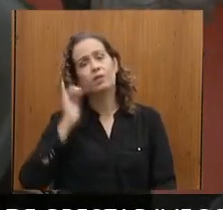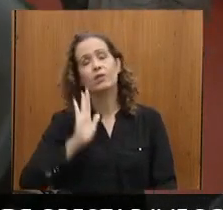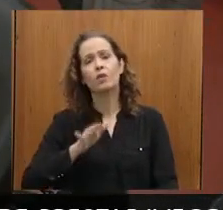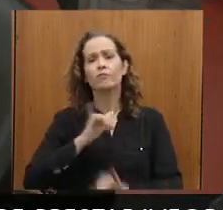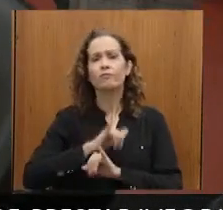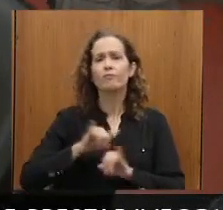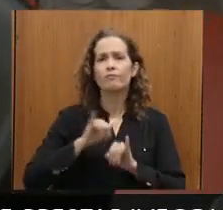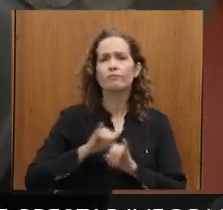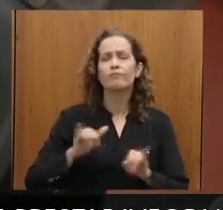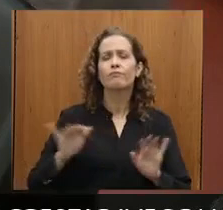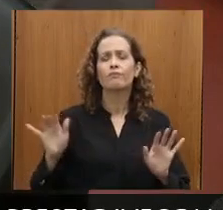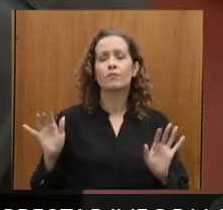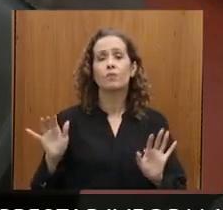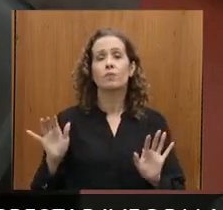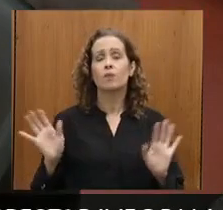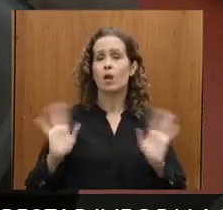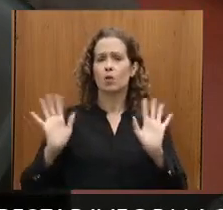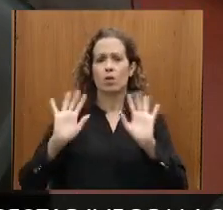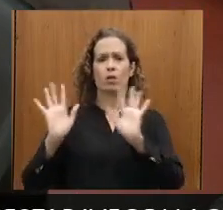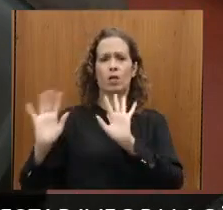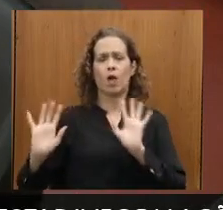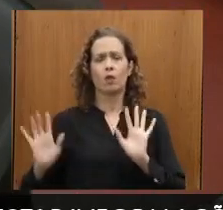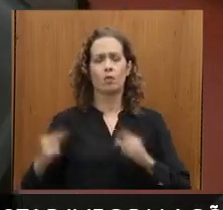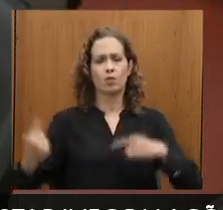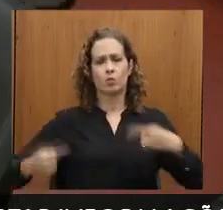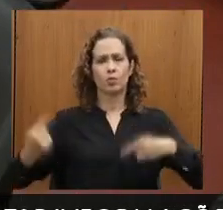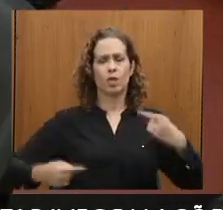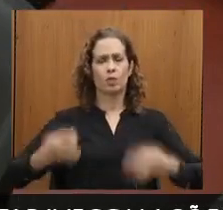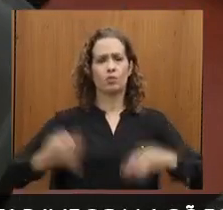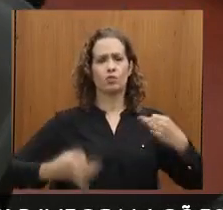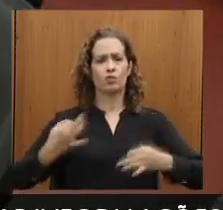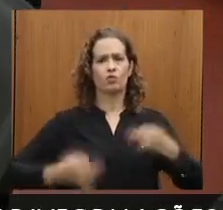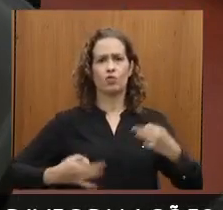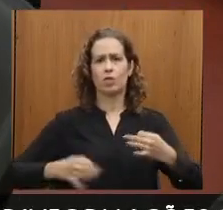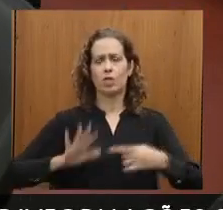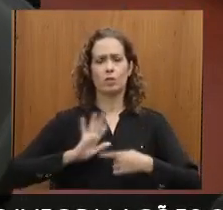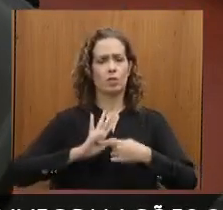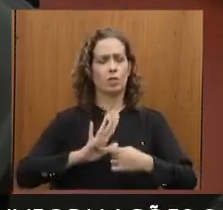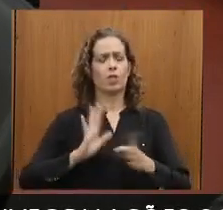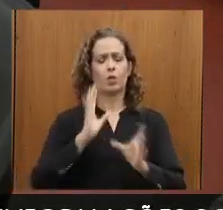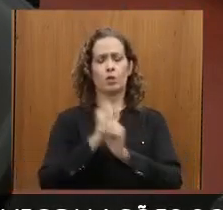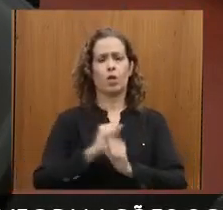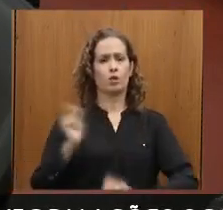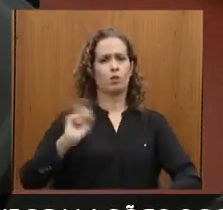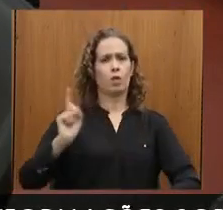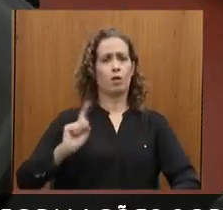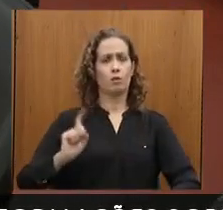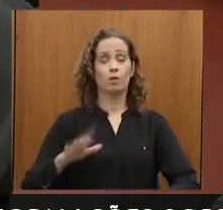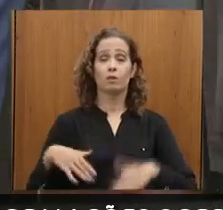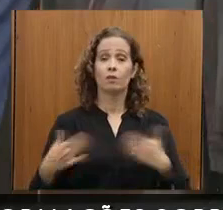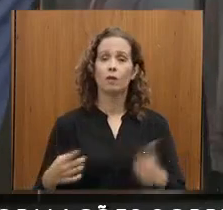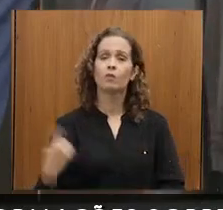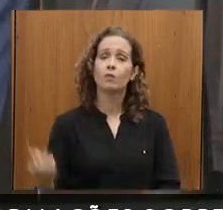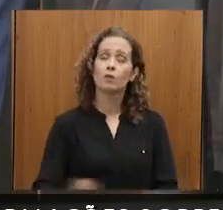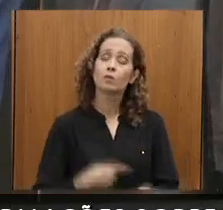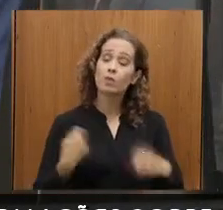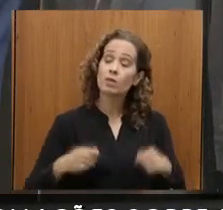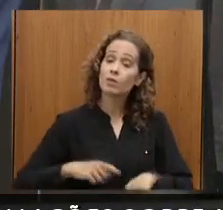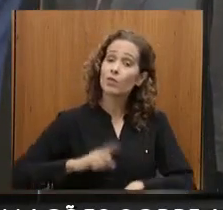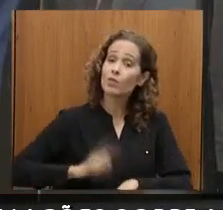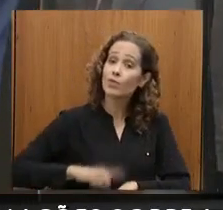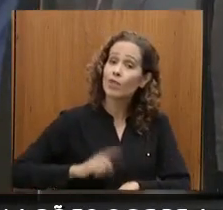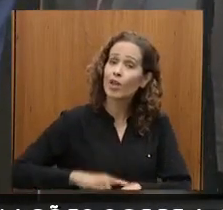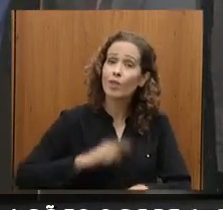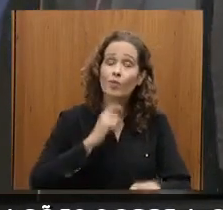Qual é a realidade? Não, não. Vou disputar na Justiça, não apresentar o saldo. Então, nós teríamos um tempo para tirar essas dúvidas